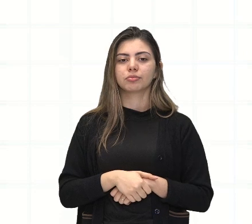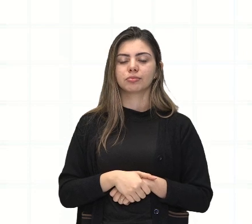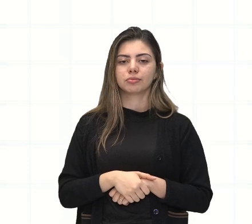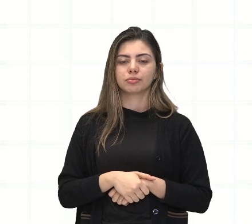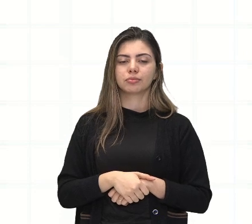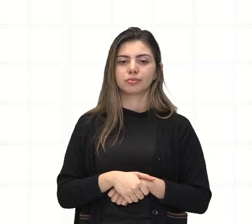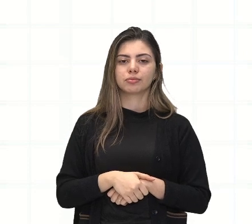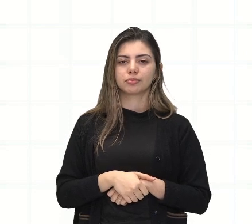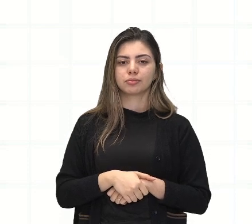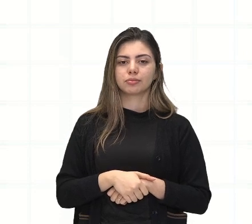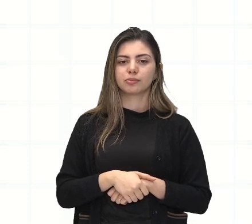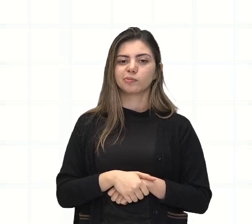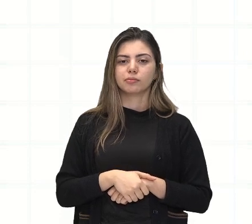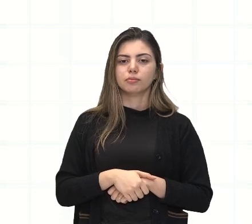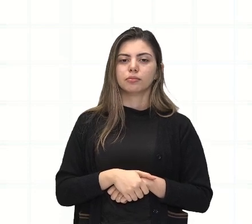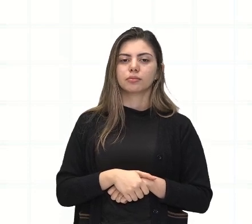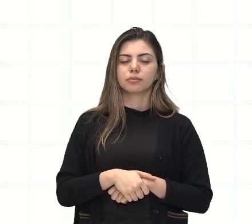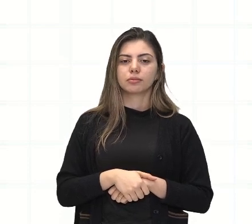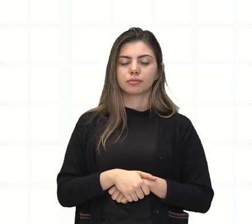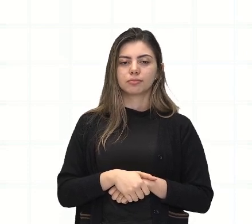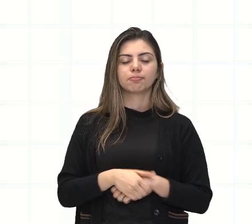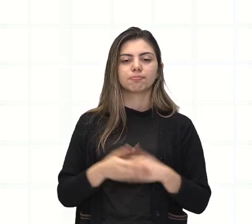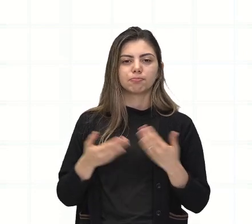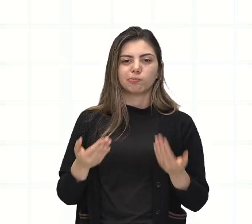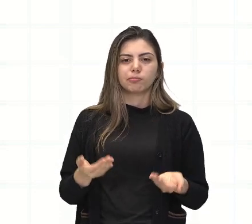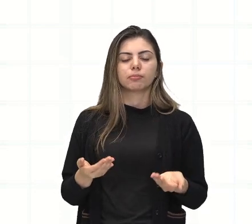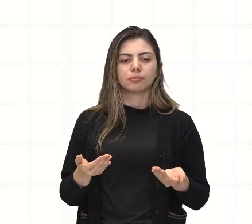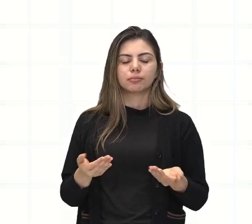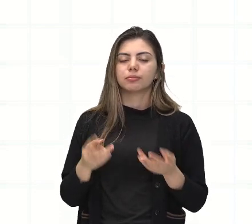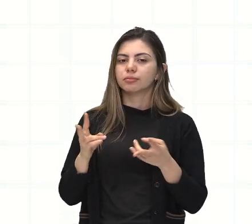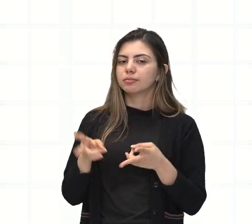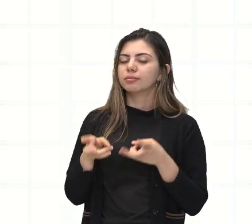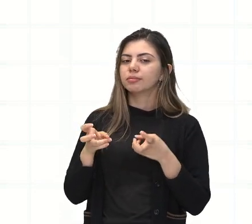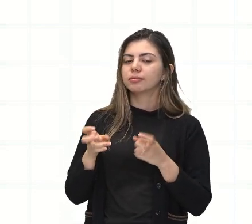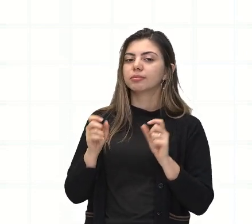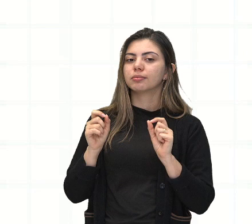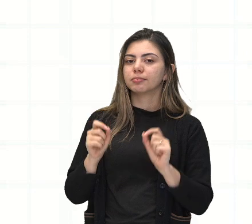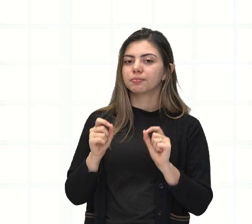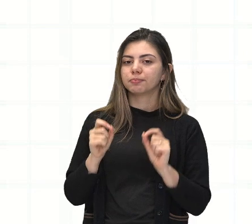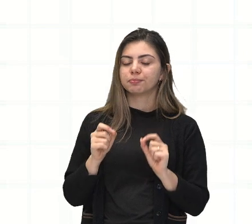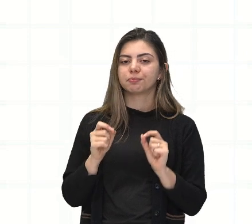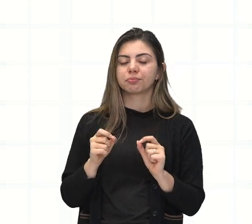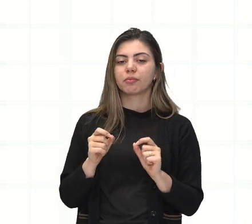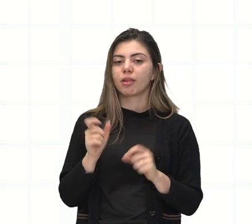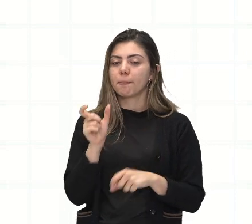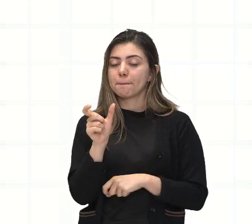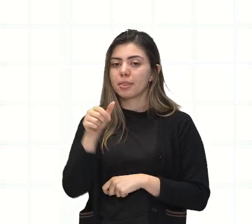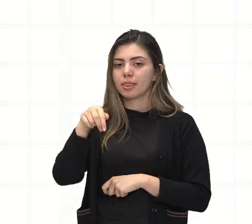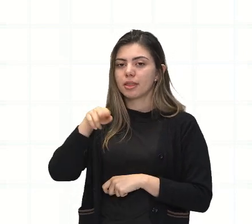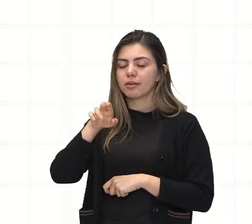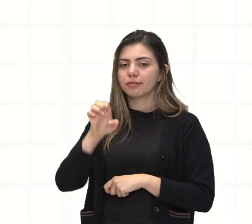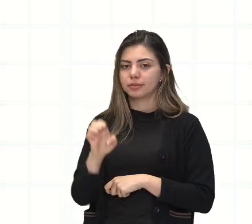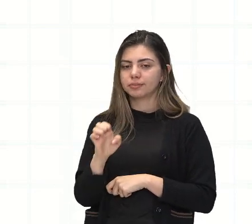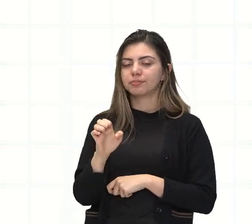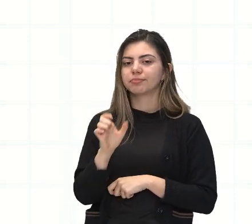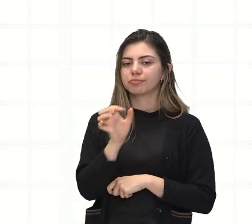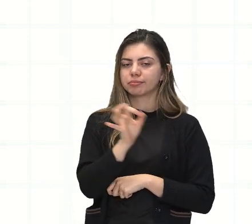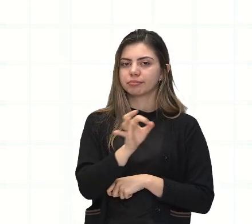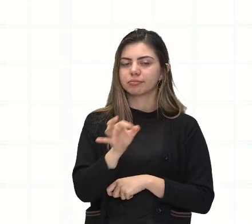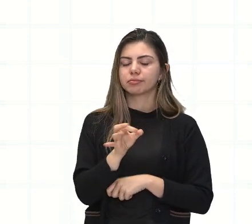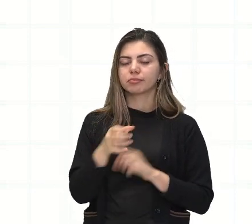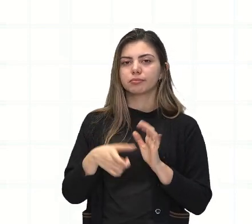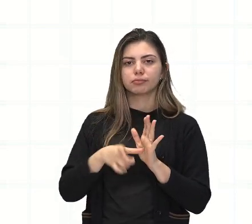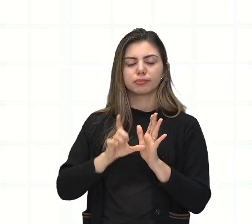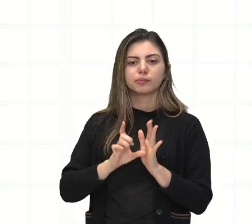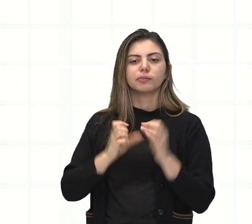jogada no chão. Então, observem, turma, que o que, como foi indagado